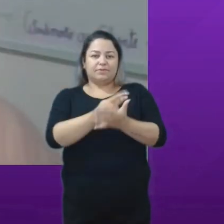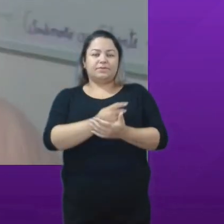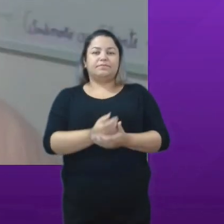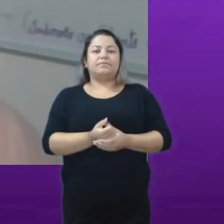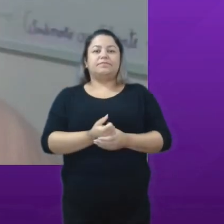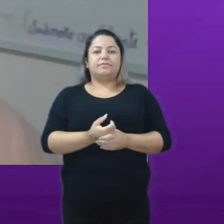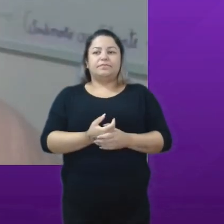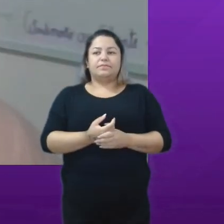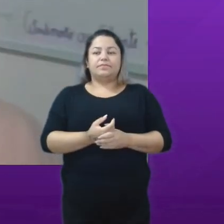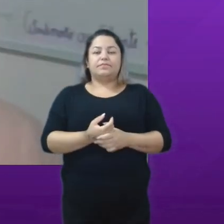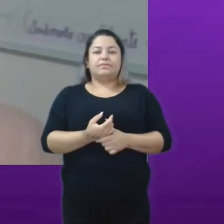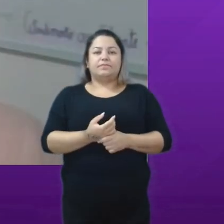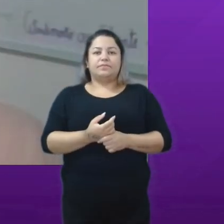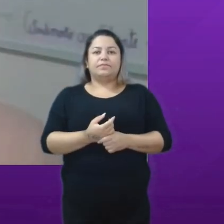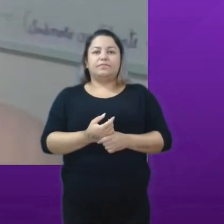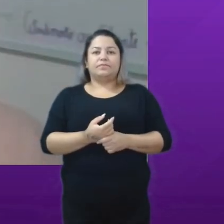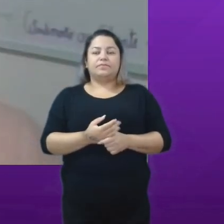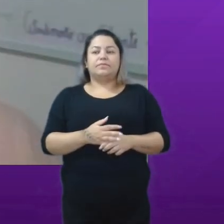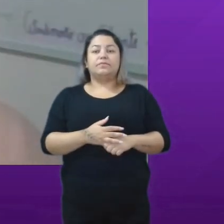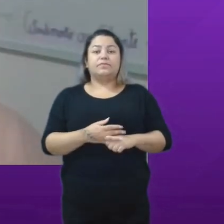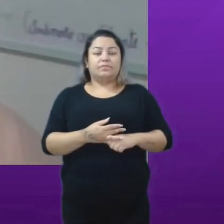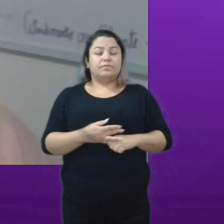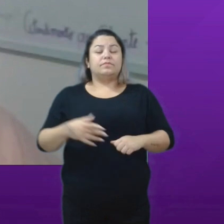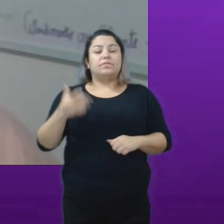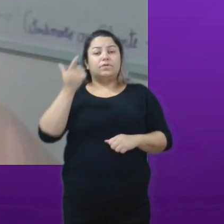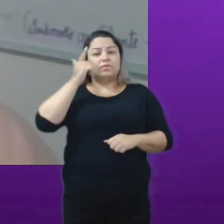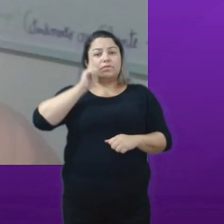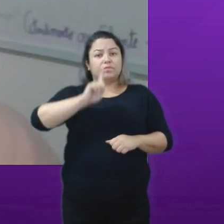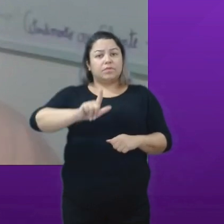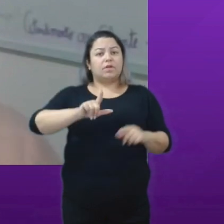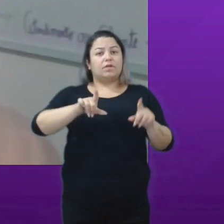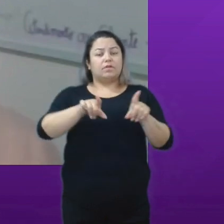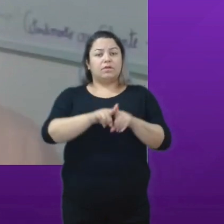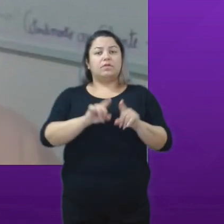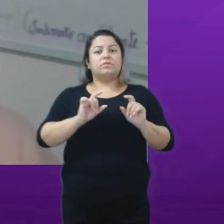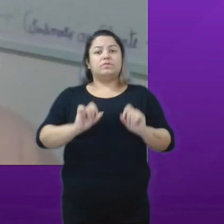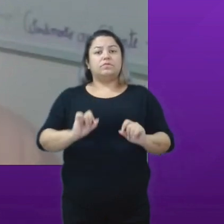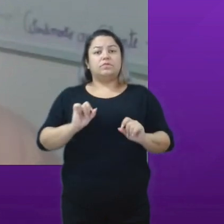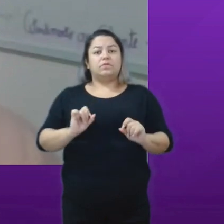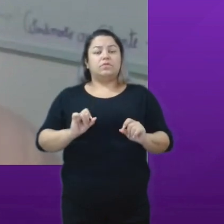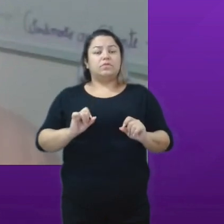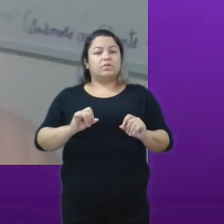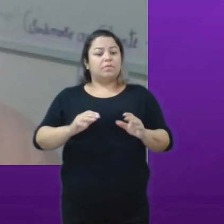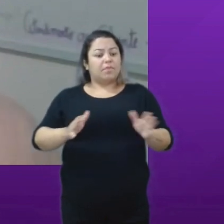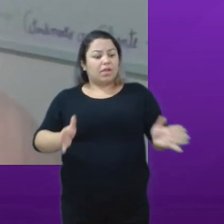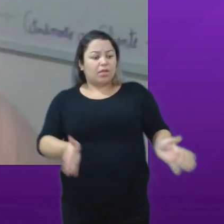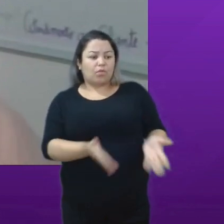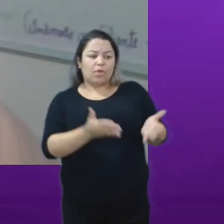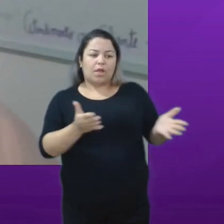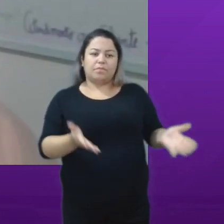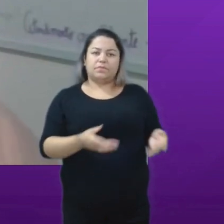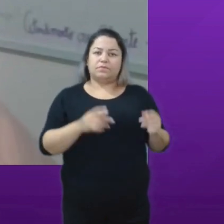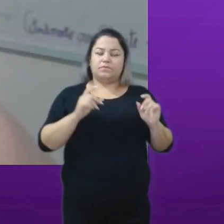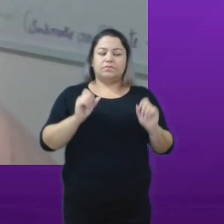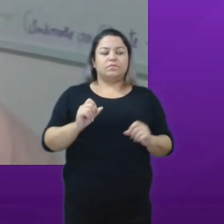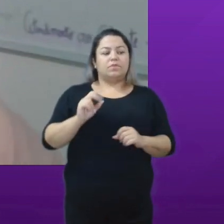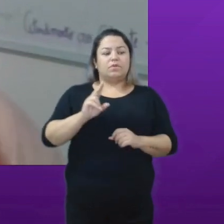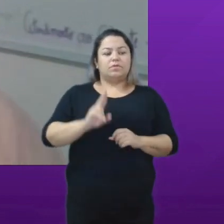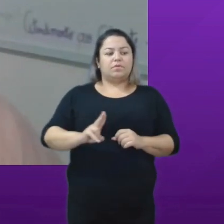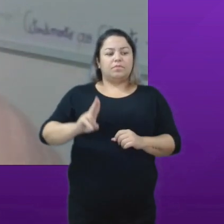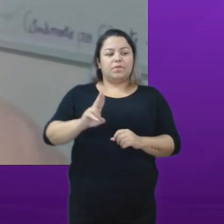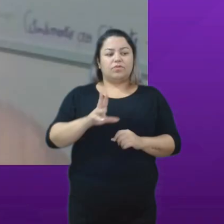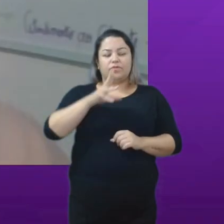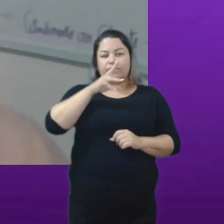E assim, acho que a gente conseguiu, né, nessa 4ª edição, dar o pontapé para o que a gente precisa de